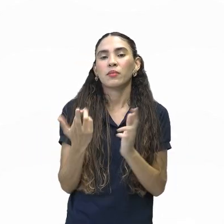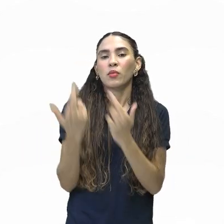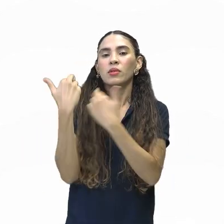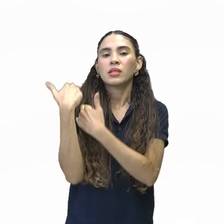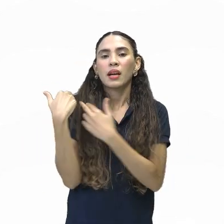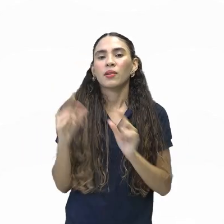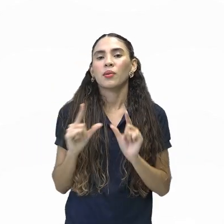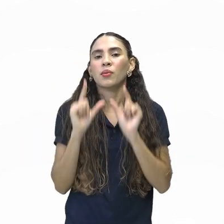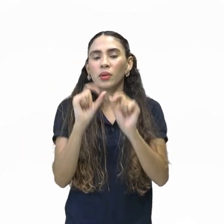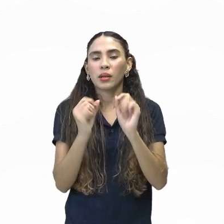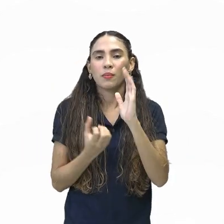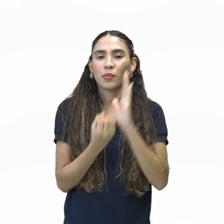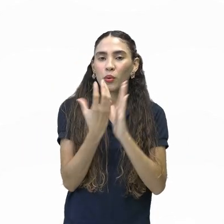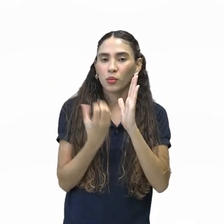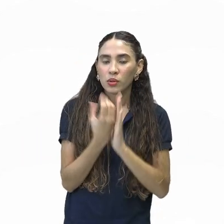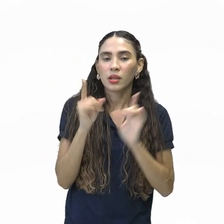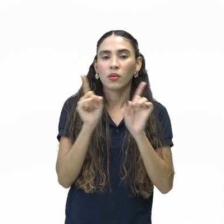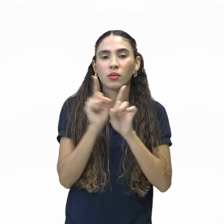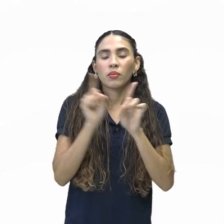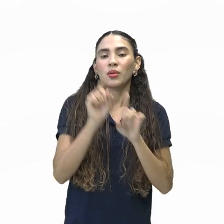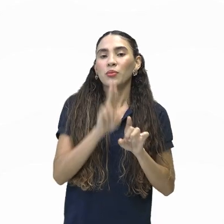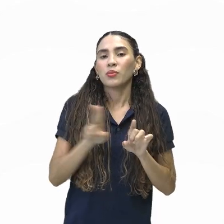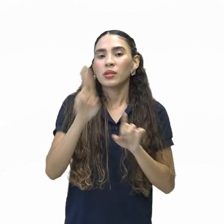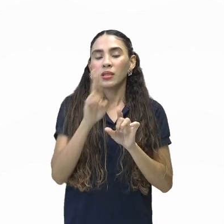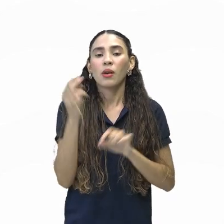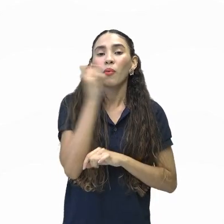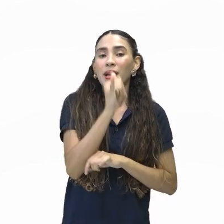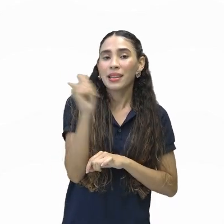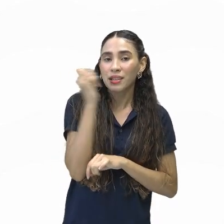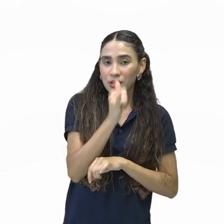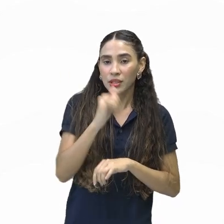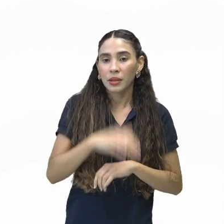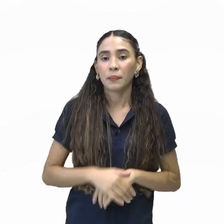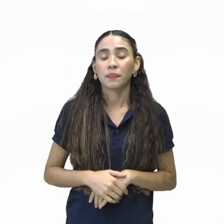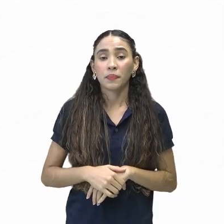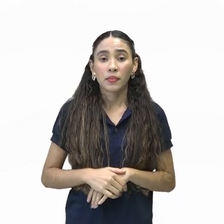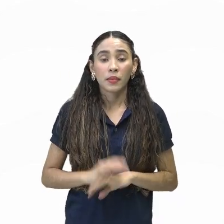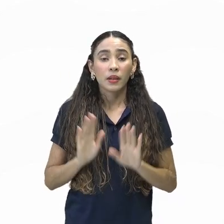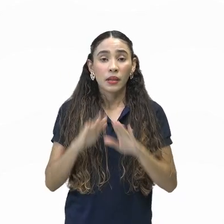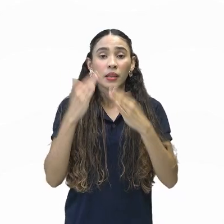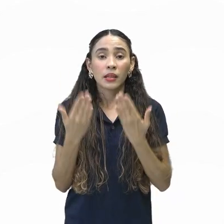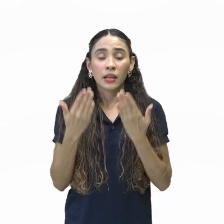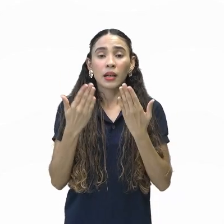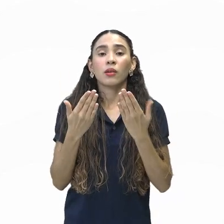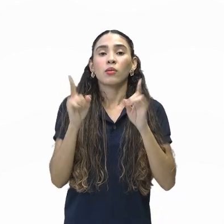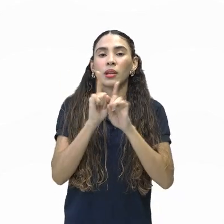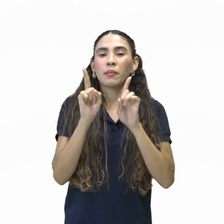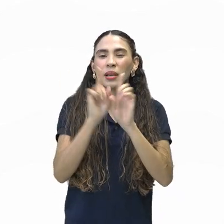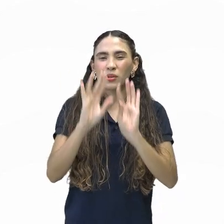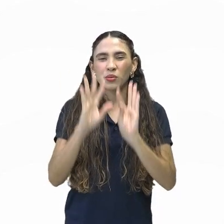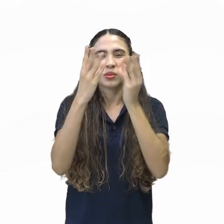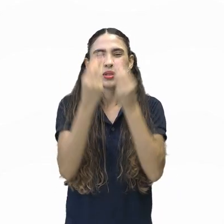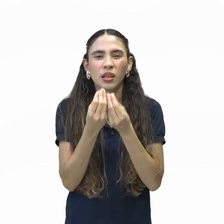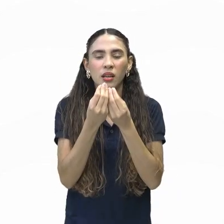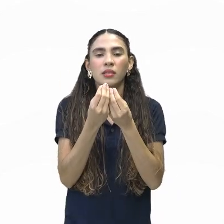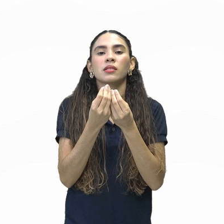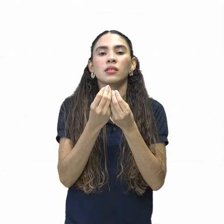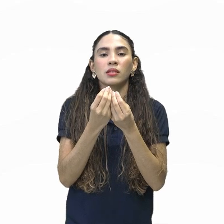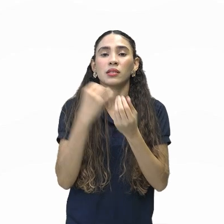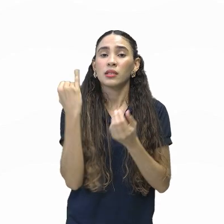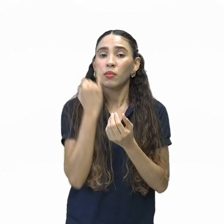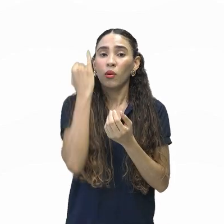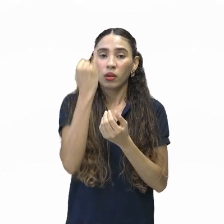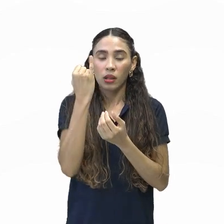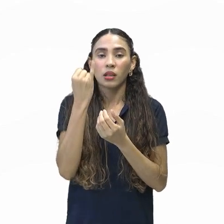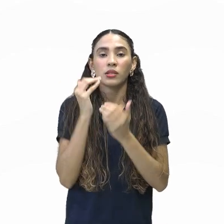responsáveis pela produção e utilização de energia e pela síntese de substâncias necessárias ao